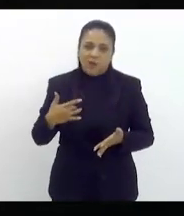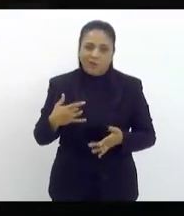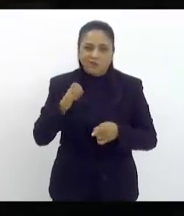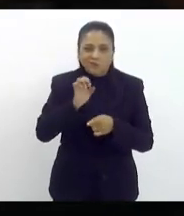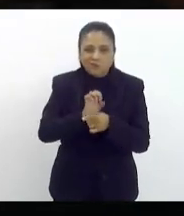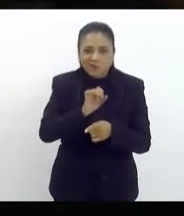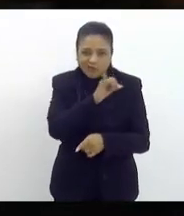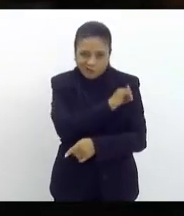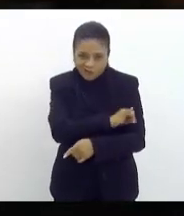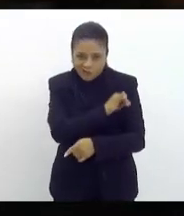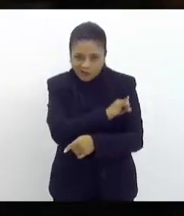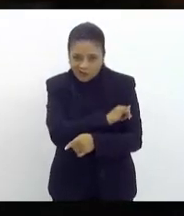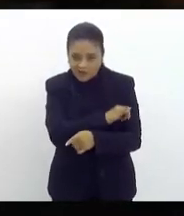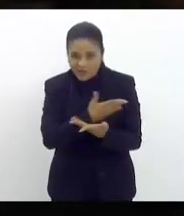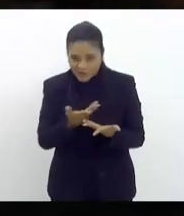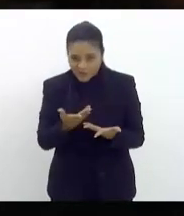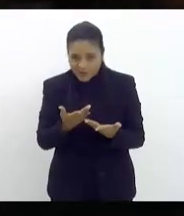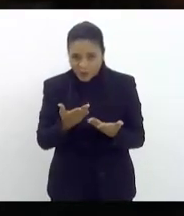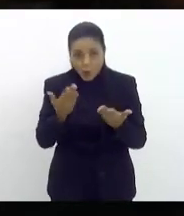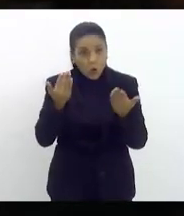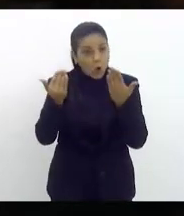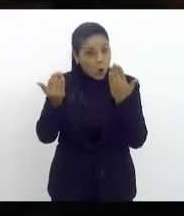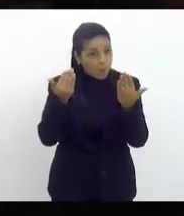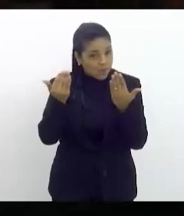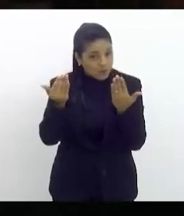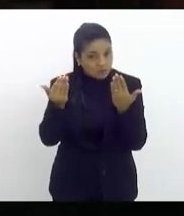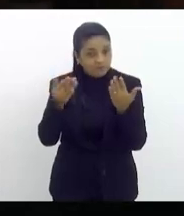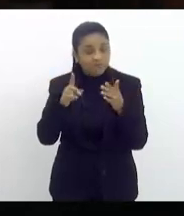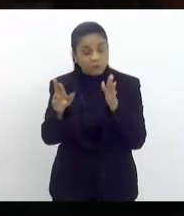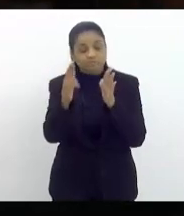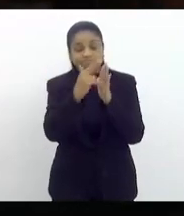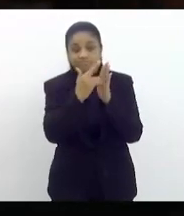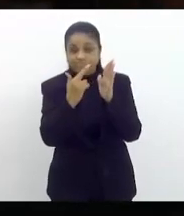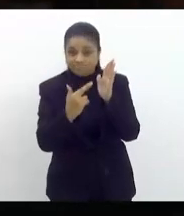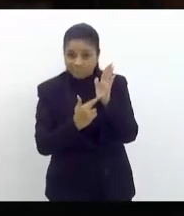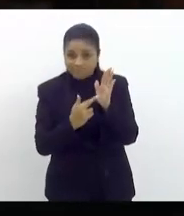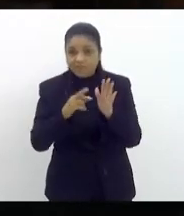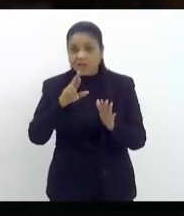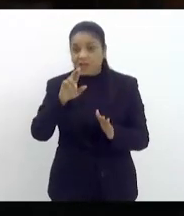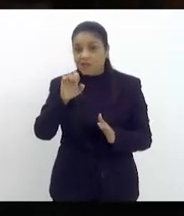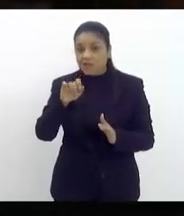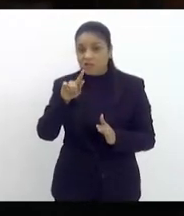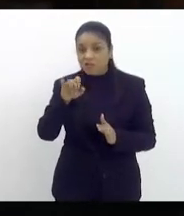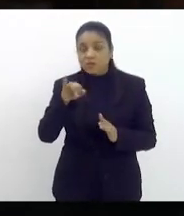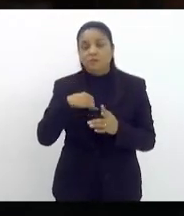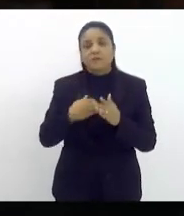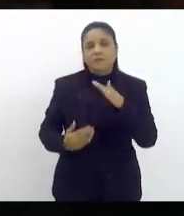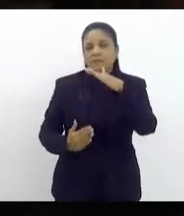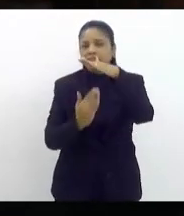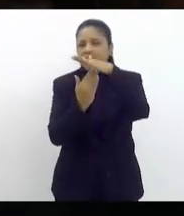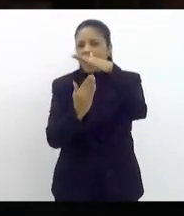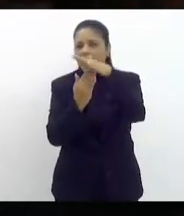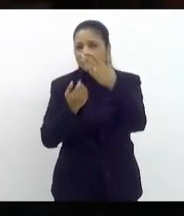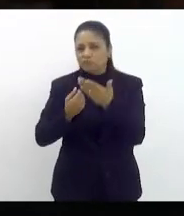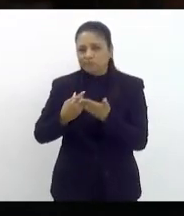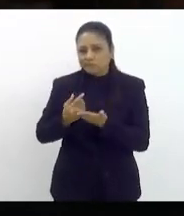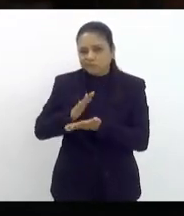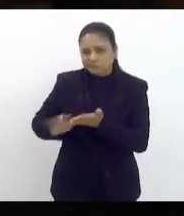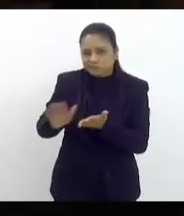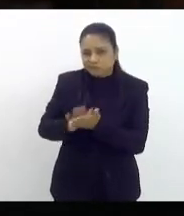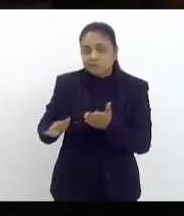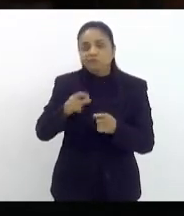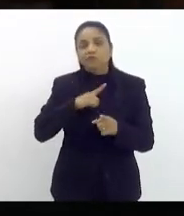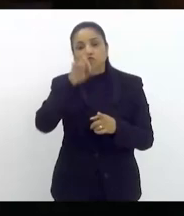Estado do Rio de Janeiro. E com os regimes, tivemos a implementação, por exemplo, do teto de gastos, redução dos direitos dos